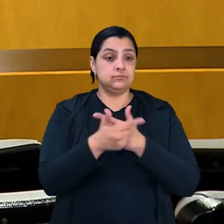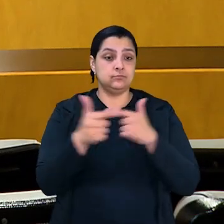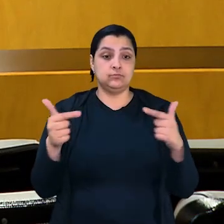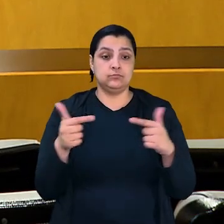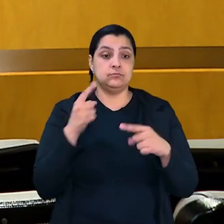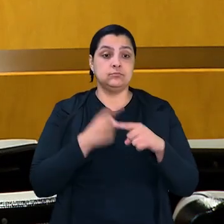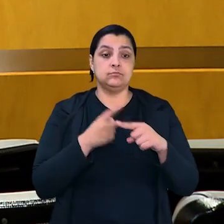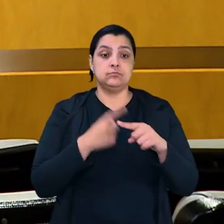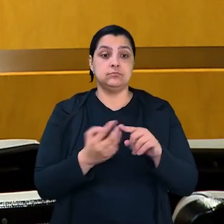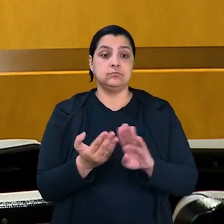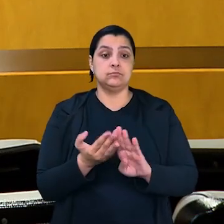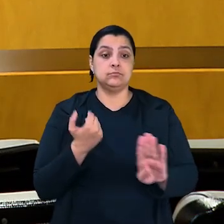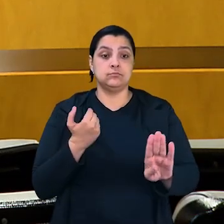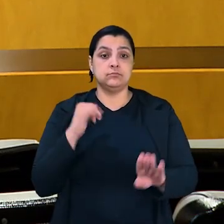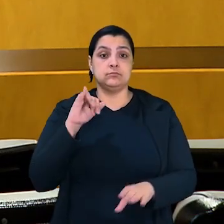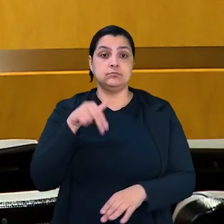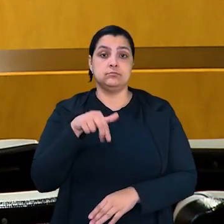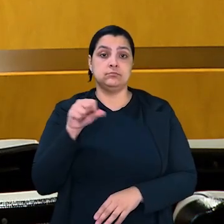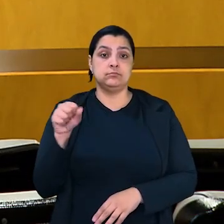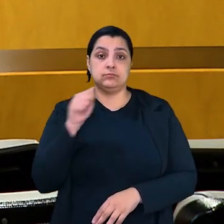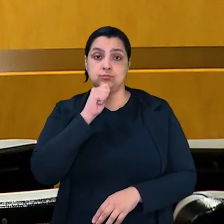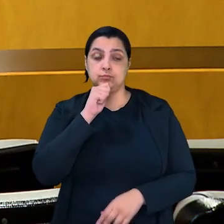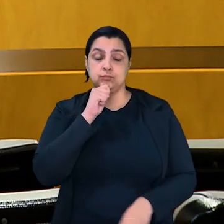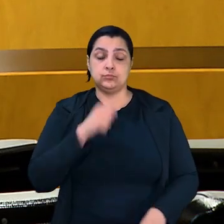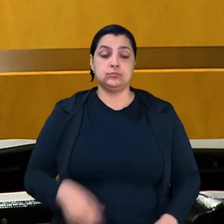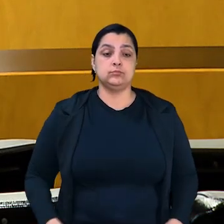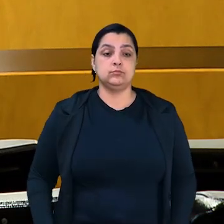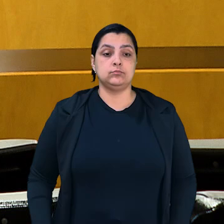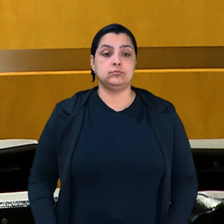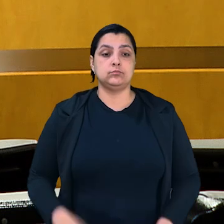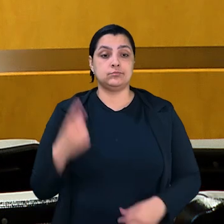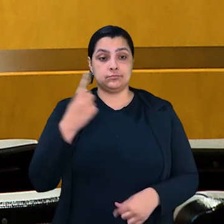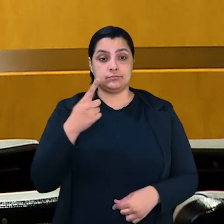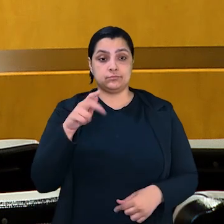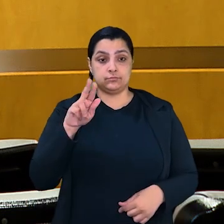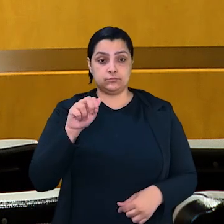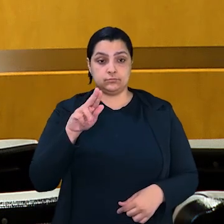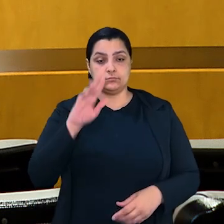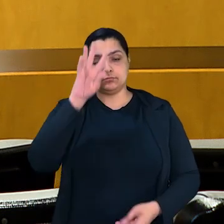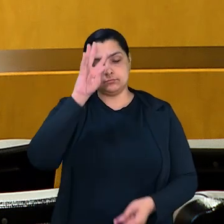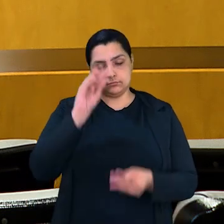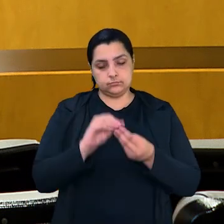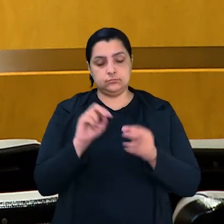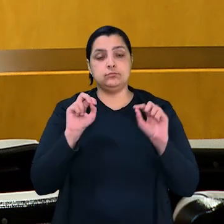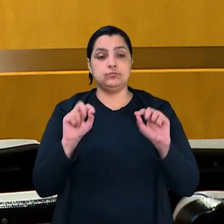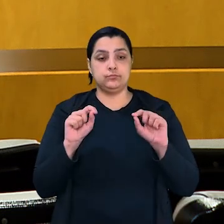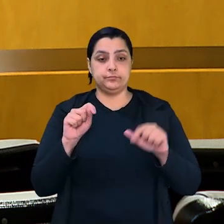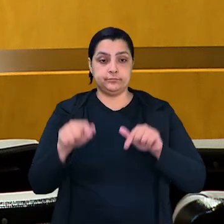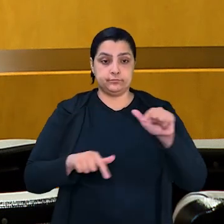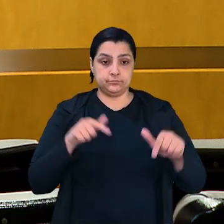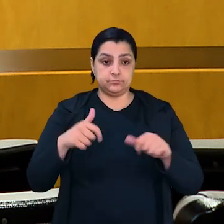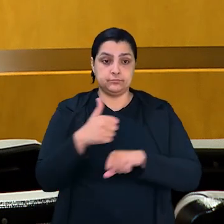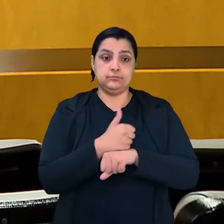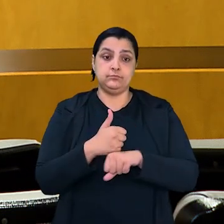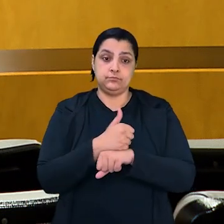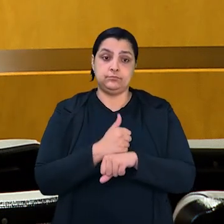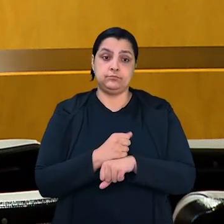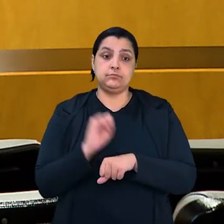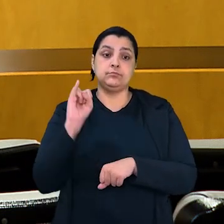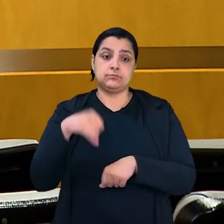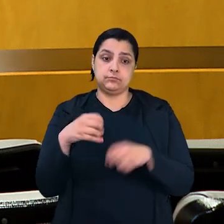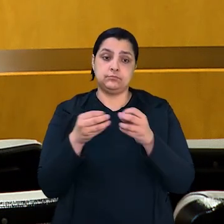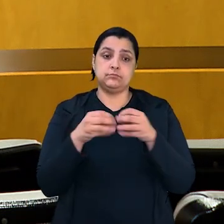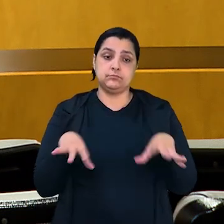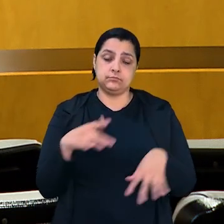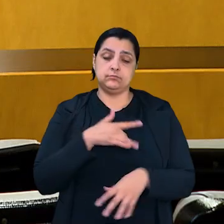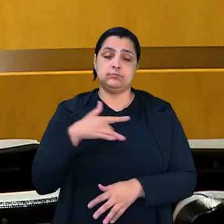direito à estabilidade porque não foi afastado pelo INSS. Em primeira instância, o juízo concluiu que as atividades